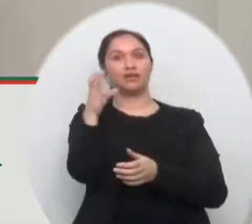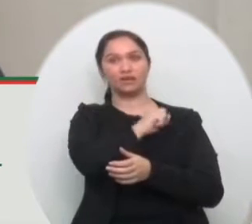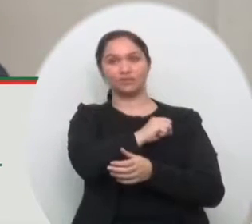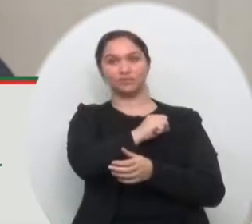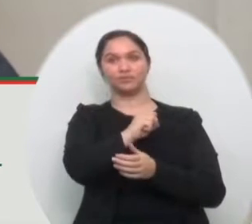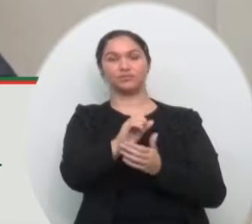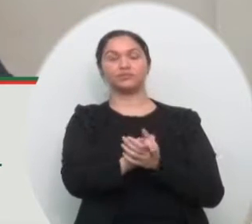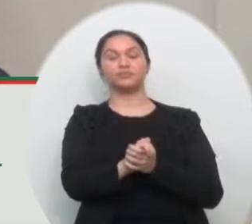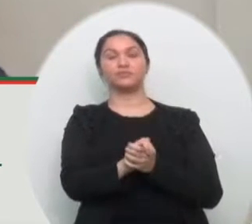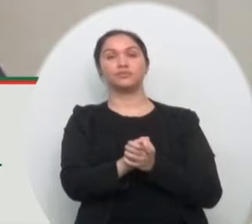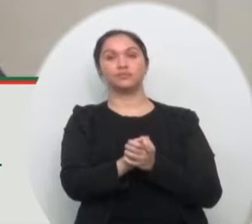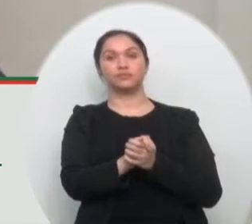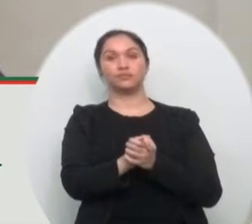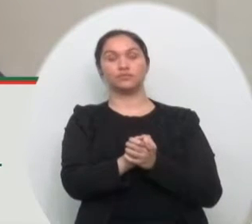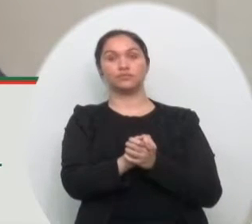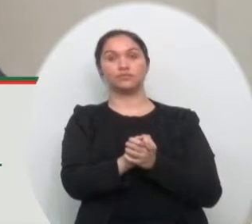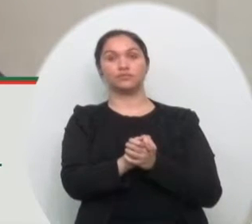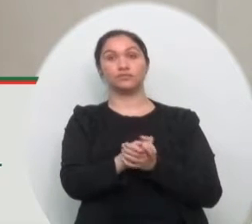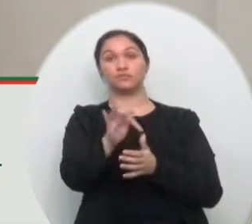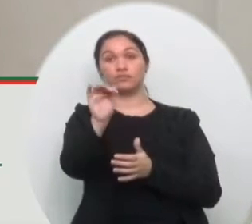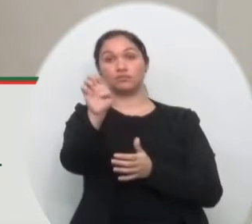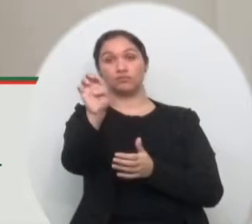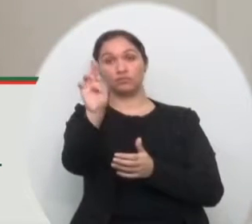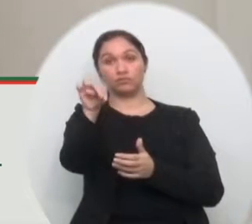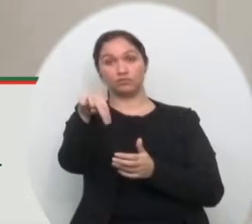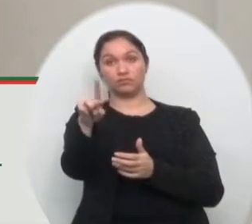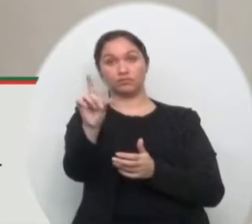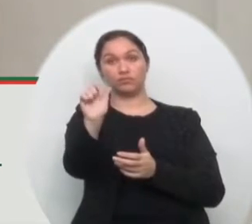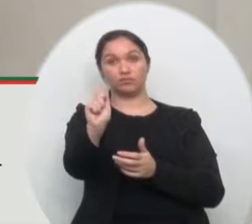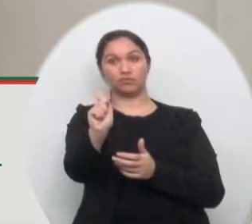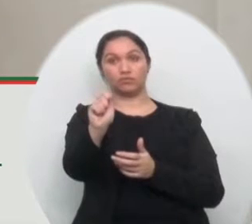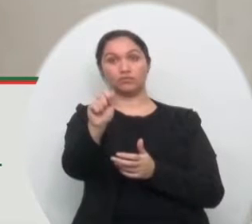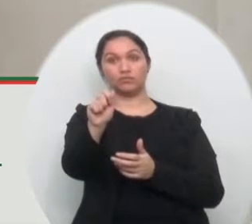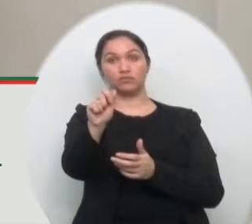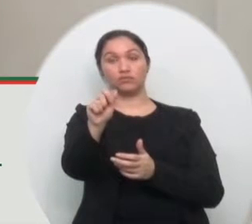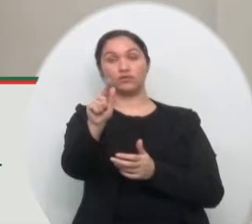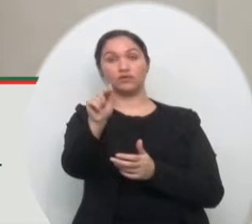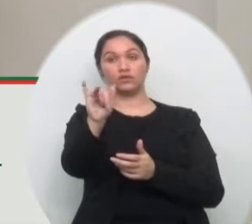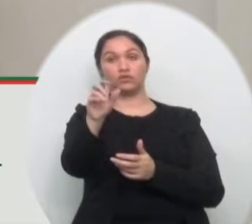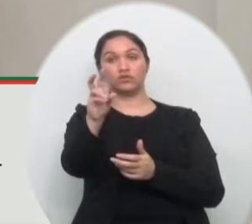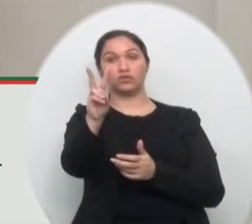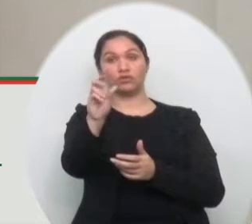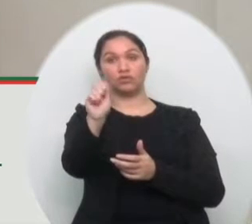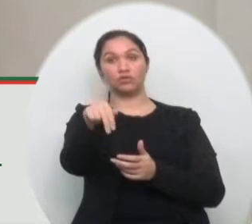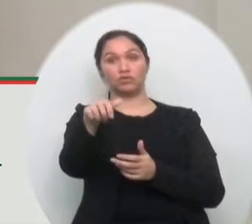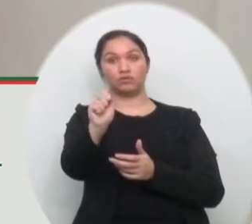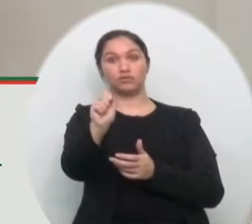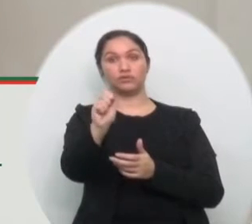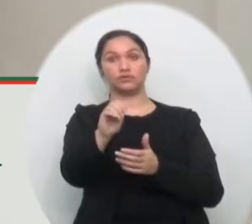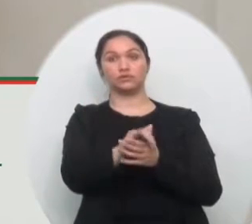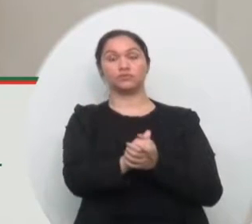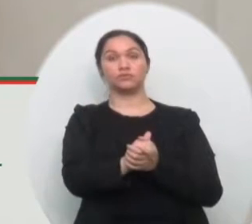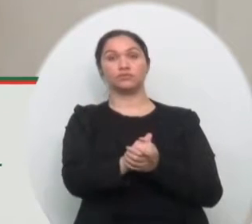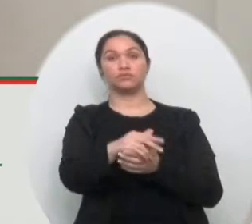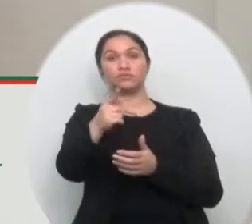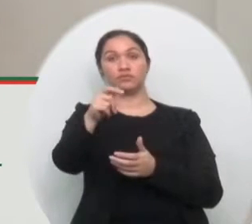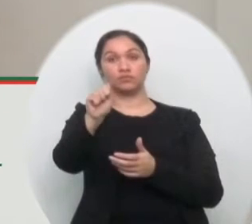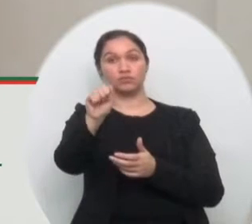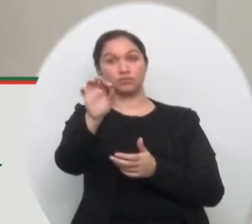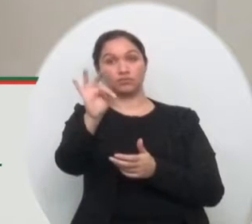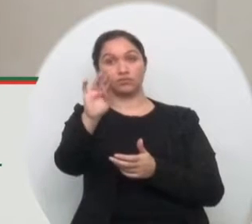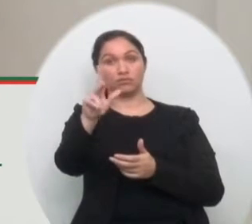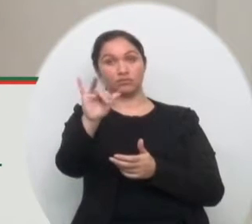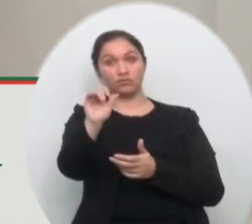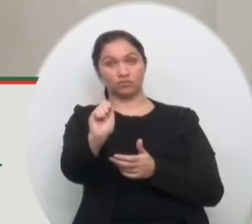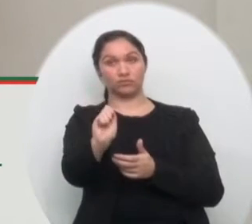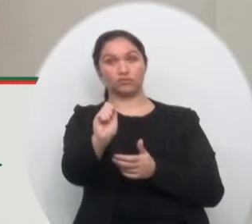vizinha do bairro comerciário. Fernando Antonini, Giovana Galato, que também é vereadora em Cocal do Sul, Patrícia Simões